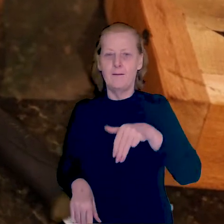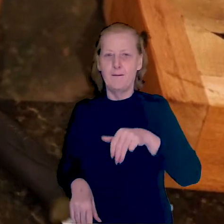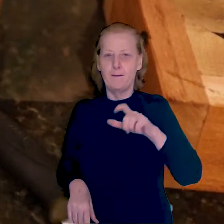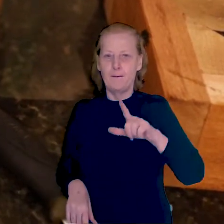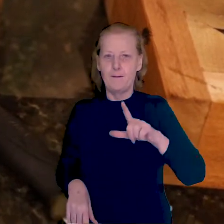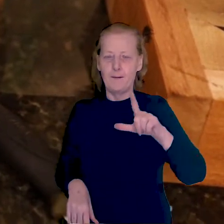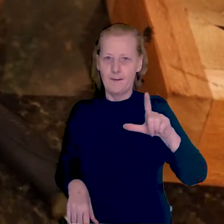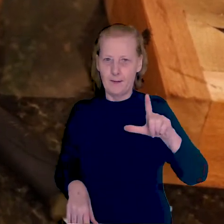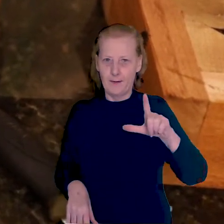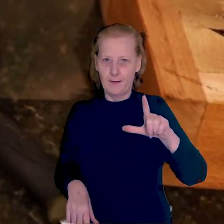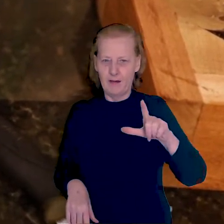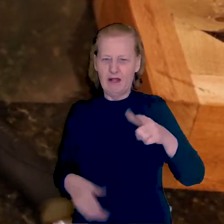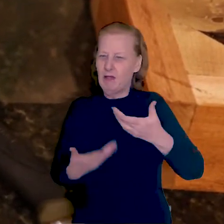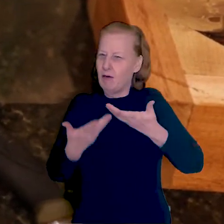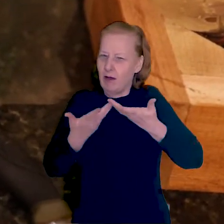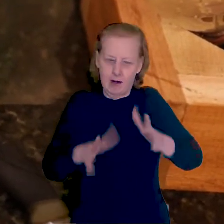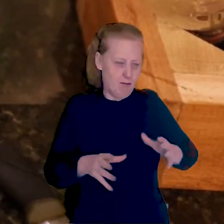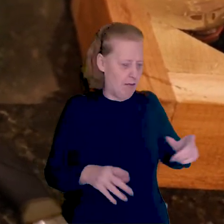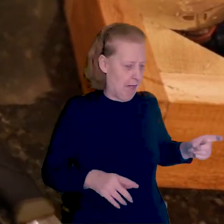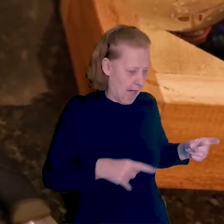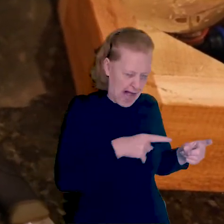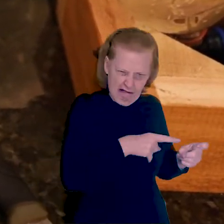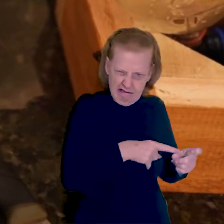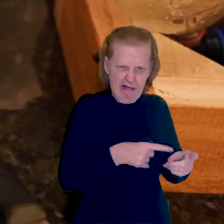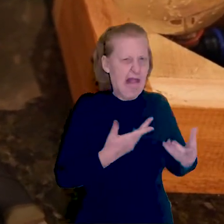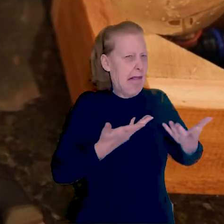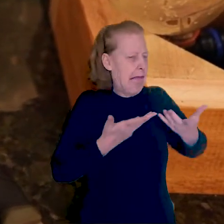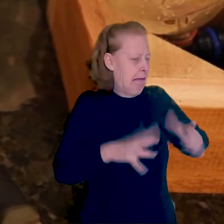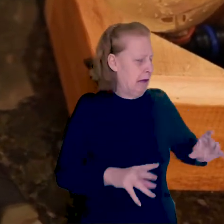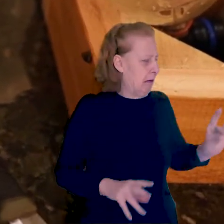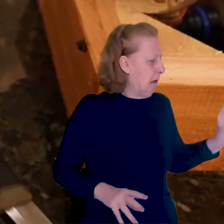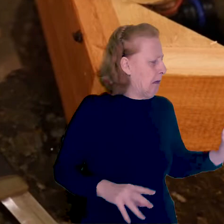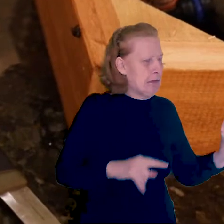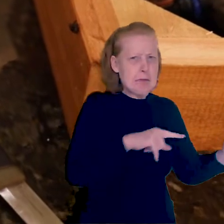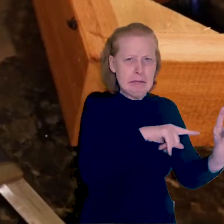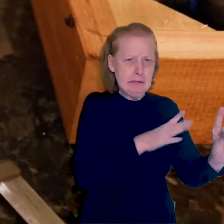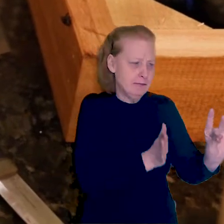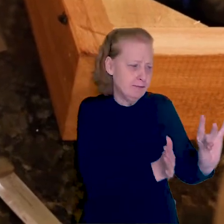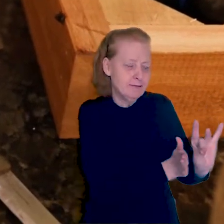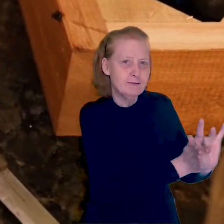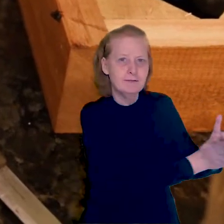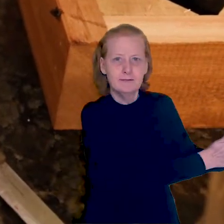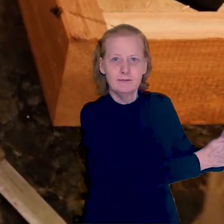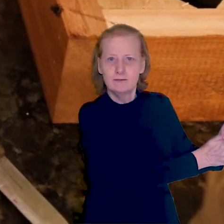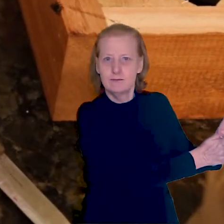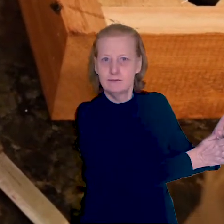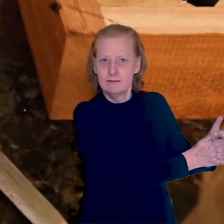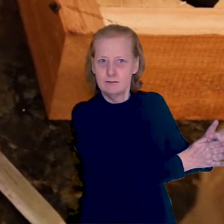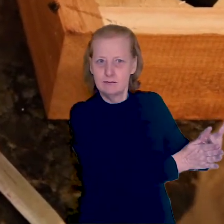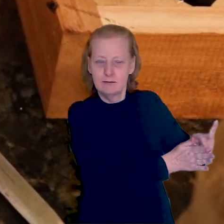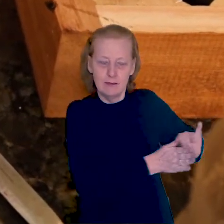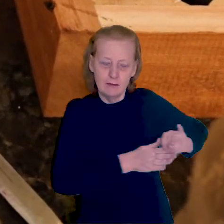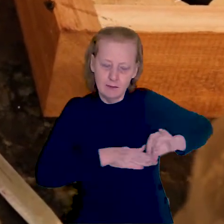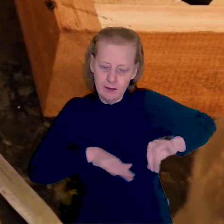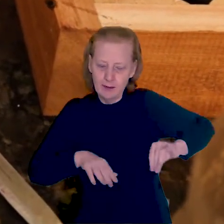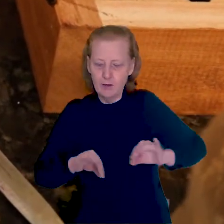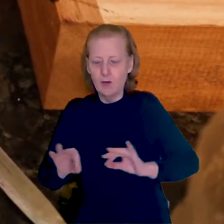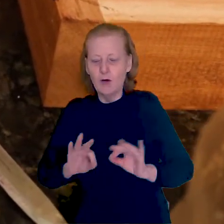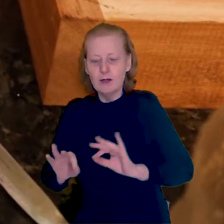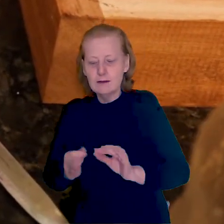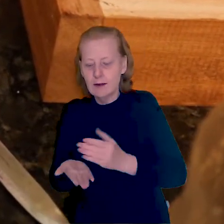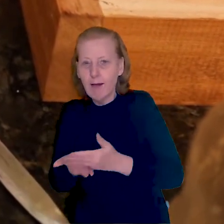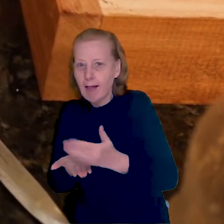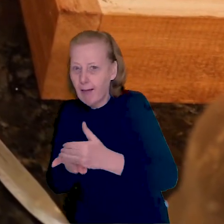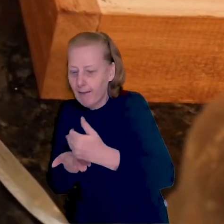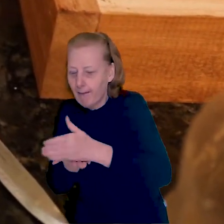A gente não quer mais larva, não quer mais forídeo na caixa. Então, a alimentação está bem em cima,